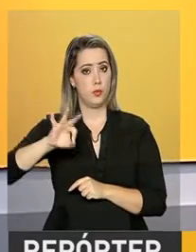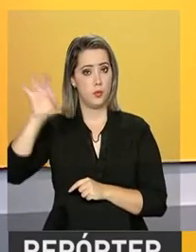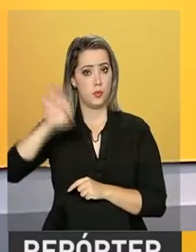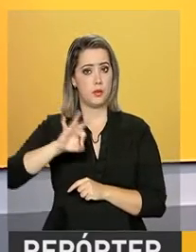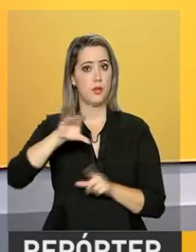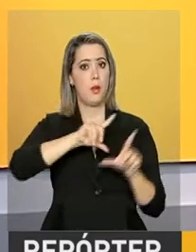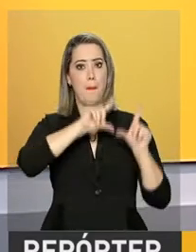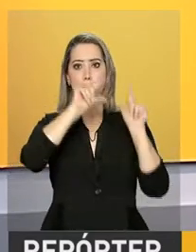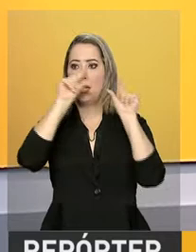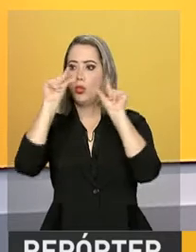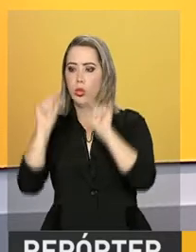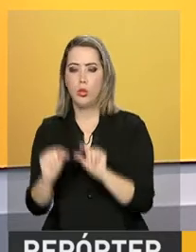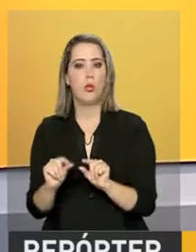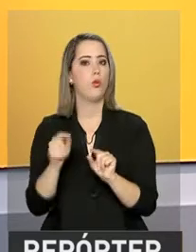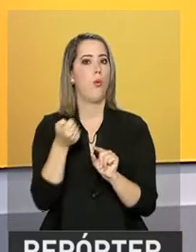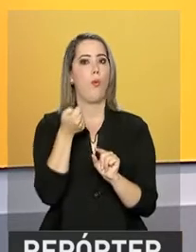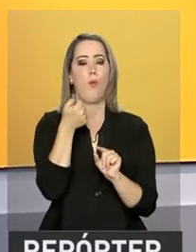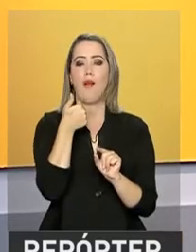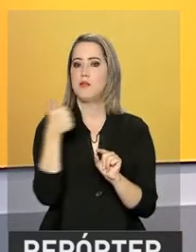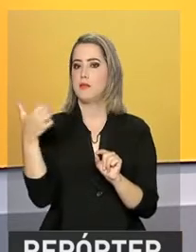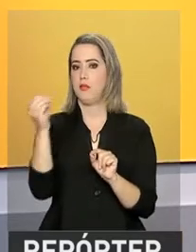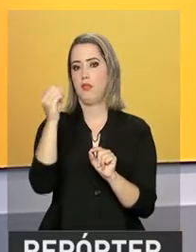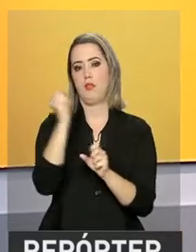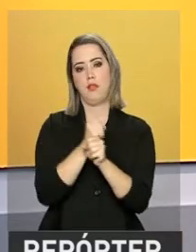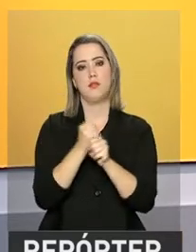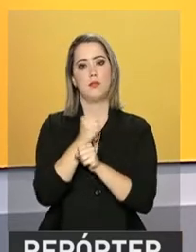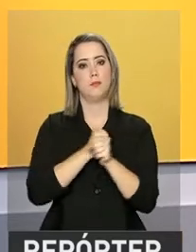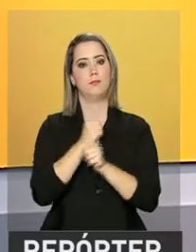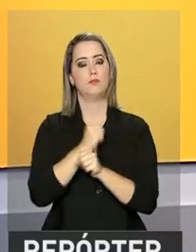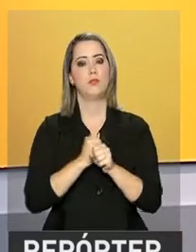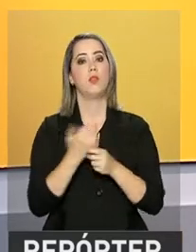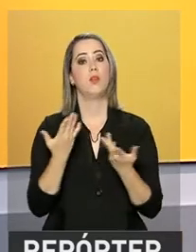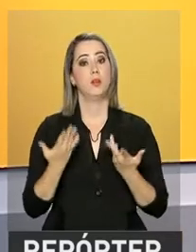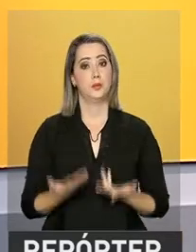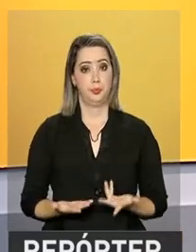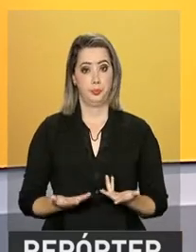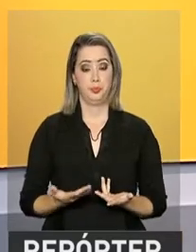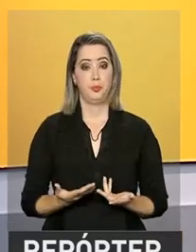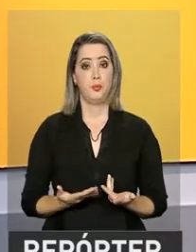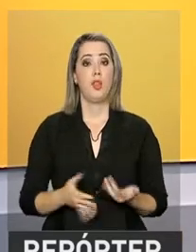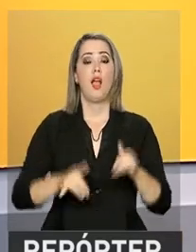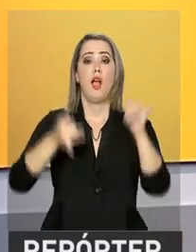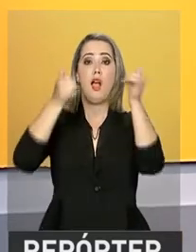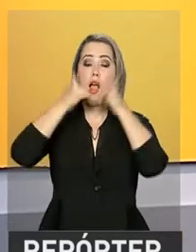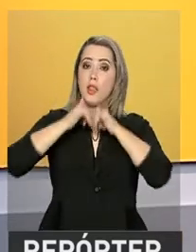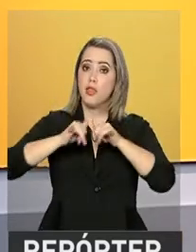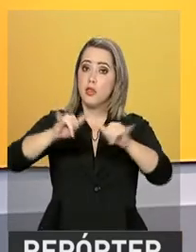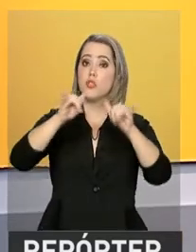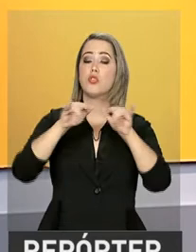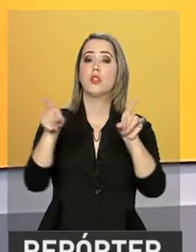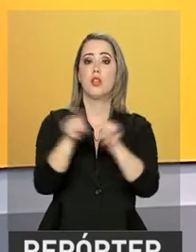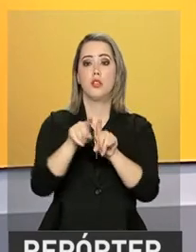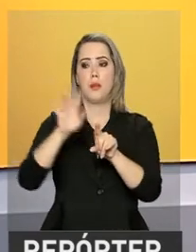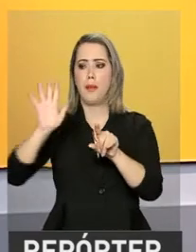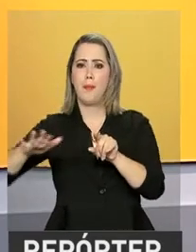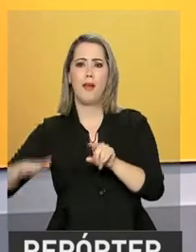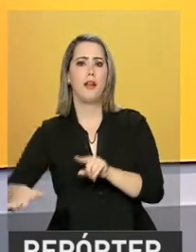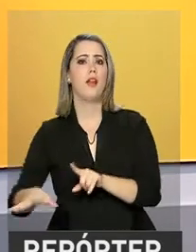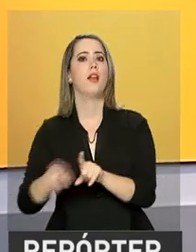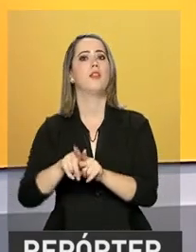julho de 2007 as contas de energia elétrica que ficaram mais baratas em abril além dos